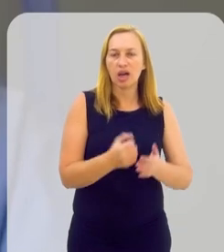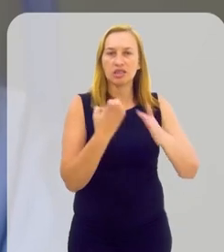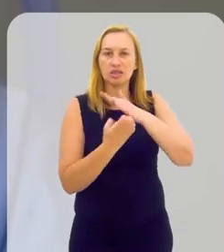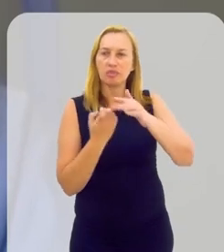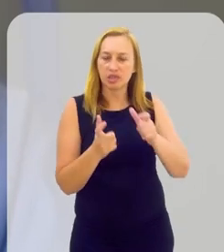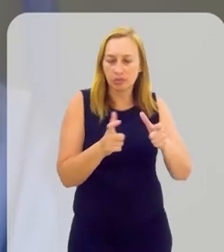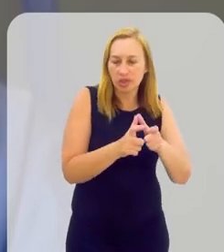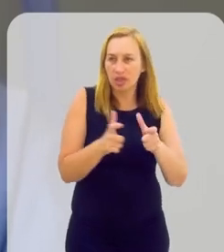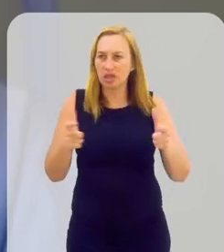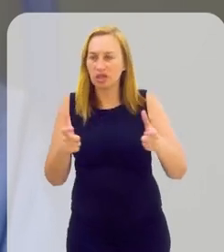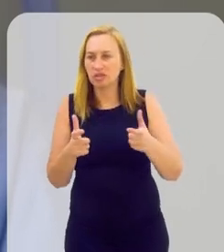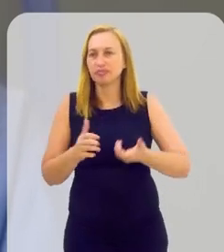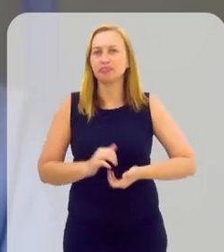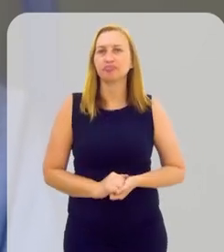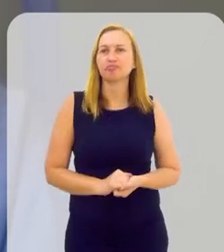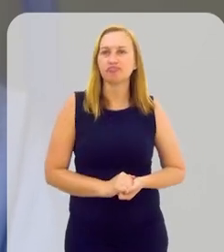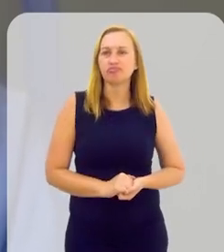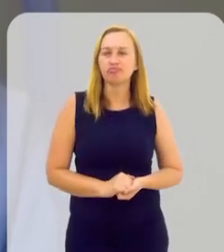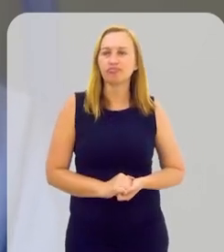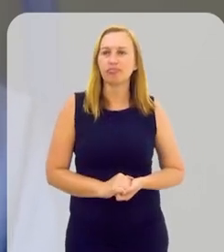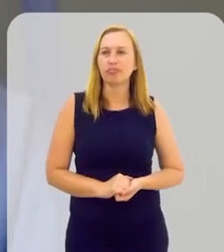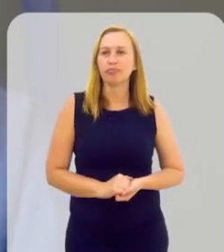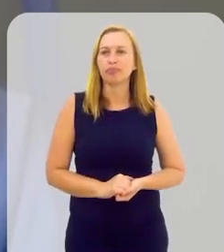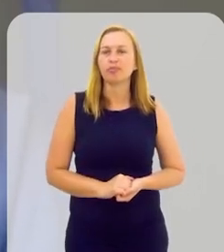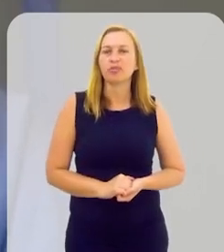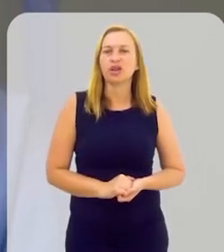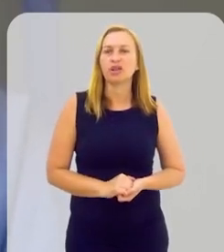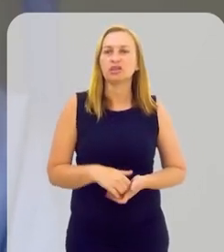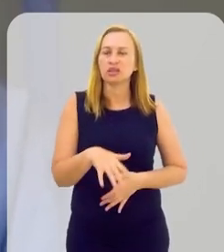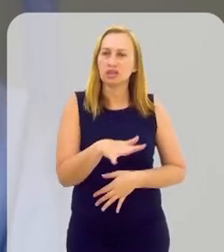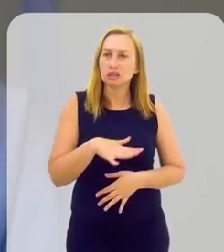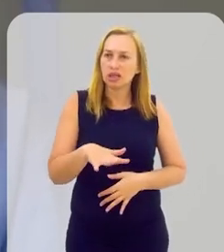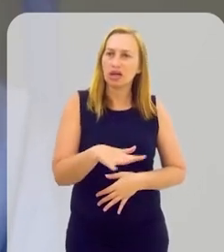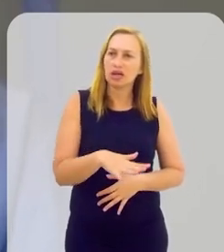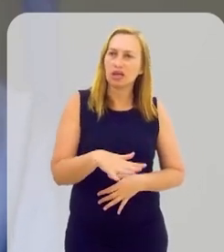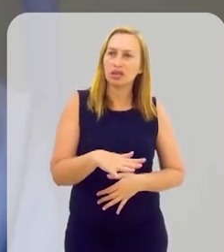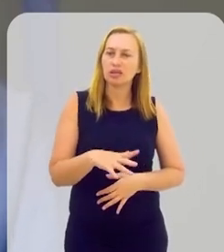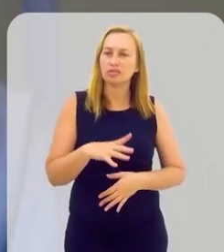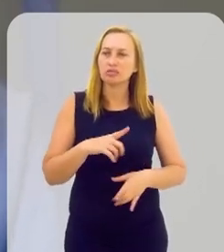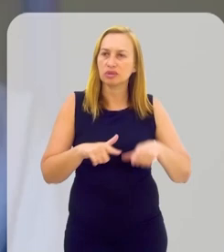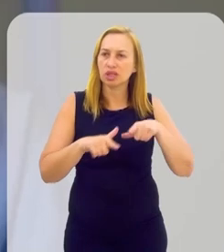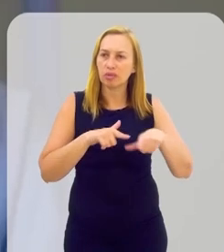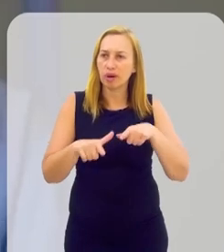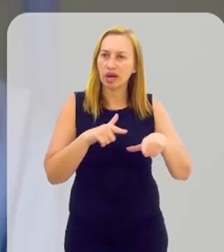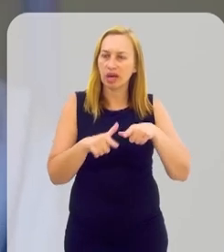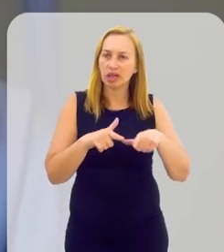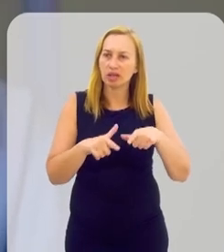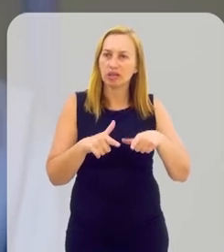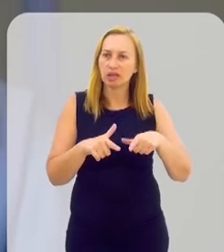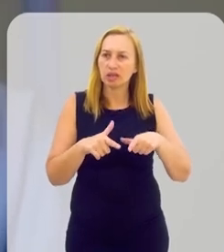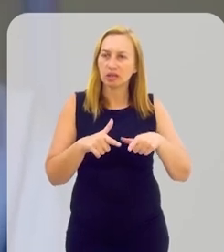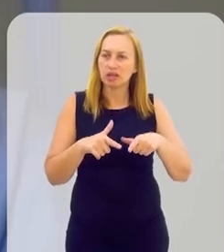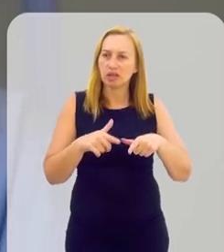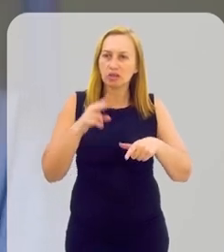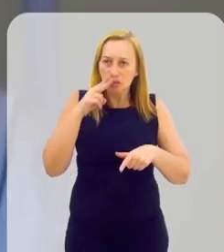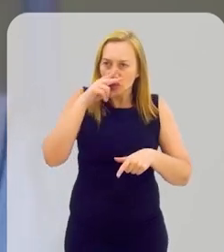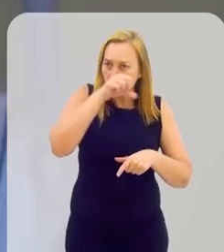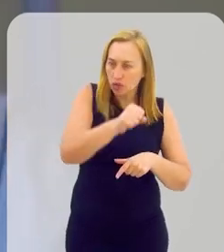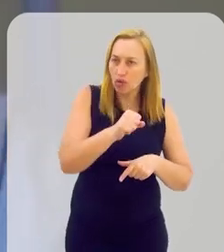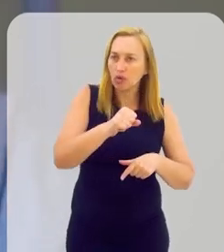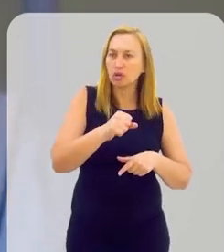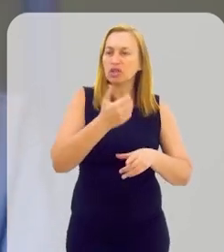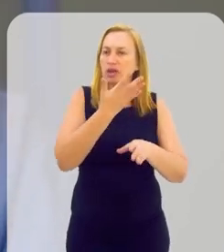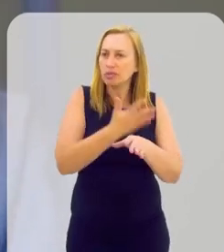micro e pequenas empresas, que é, grosso modo, a maior faixa de existência no nosso setor, através de uma atuação do